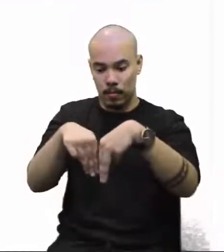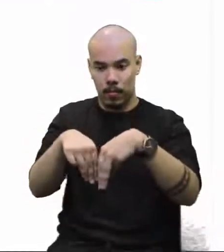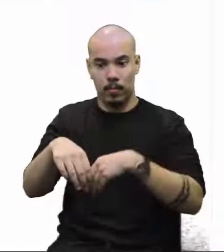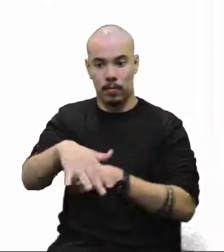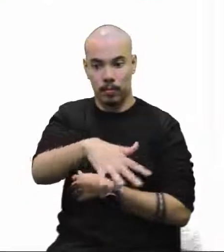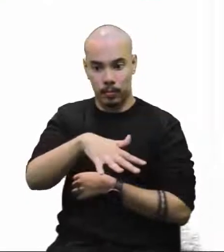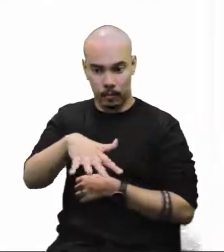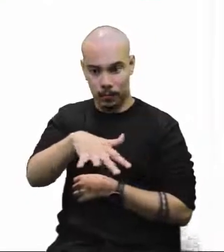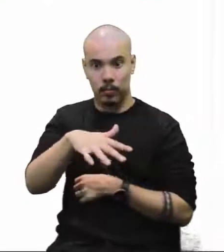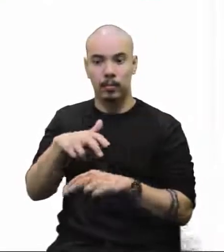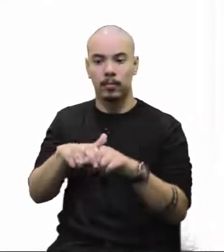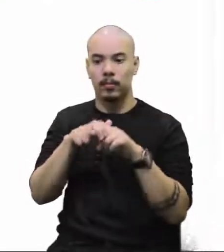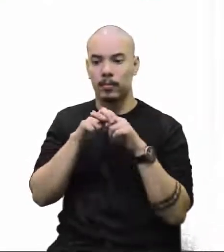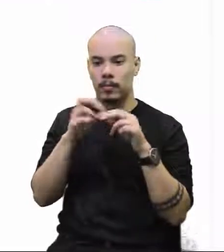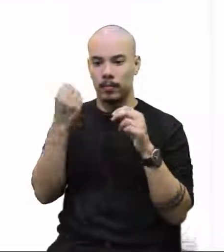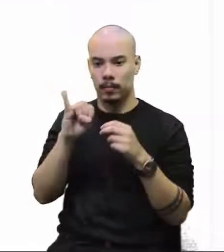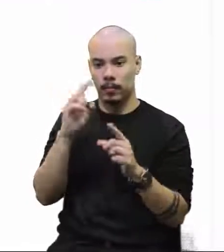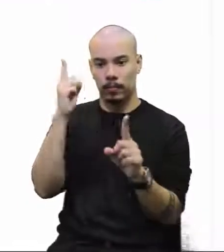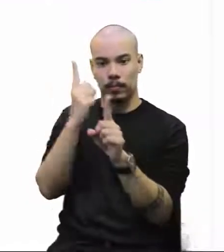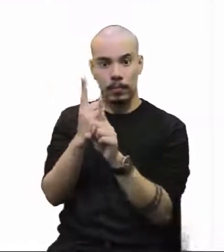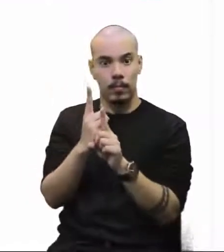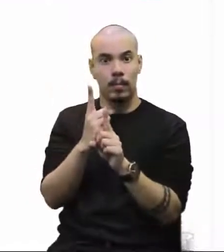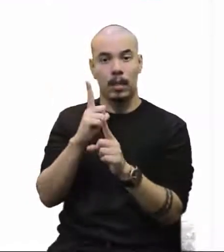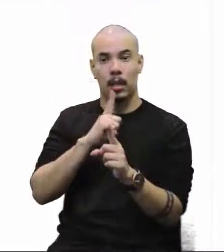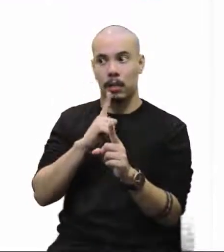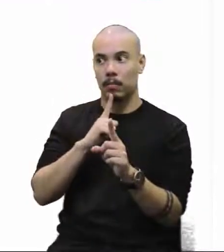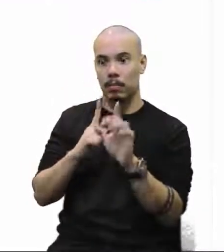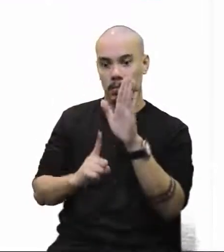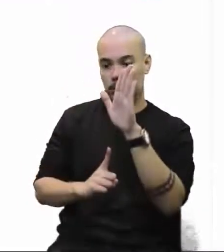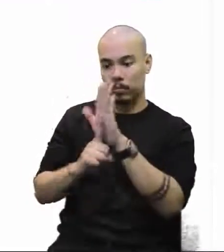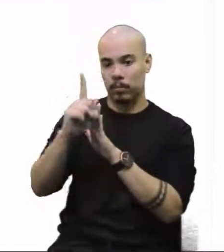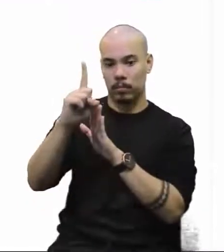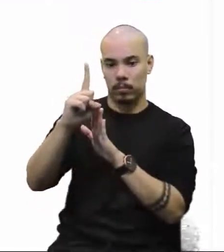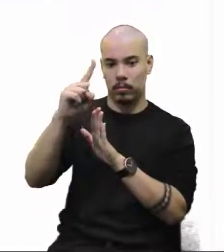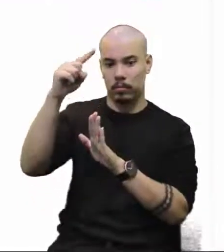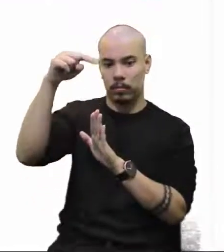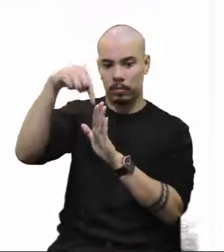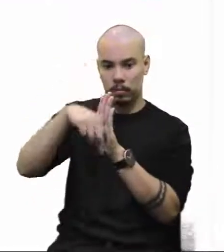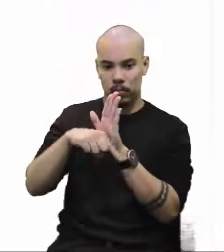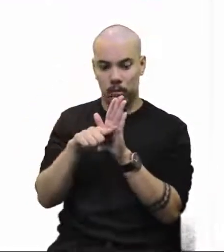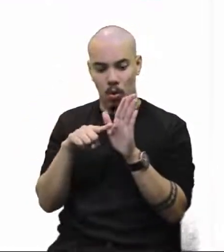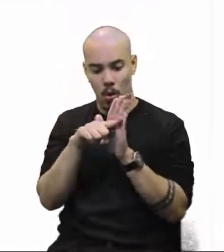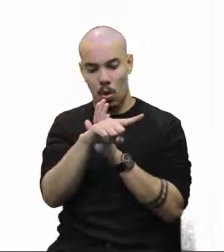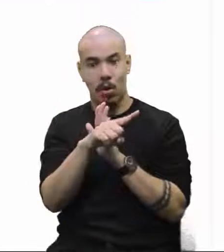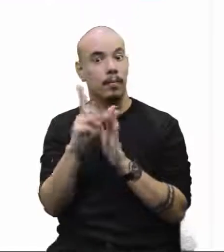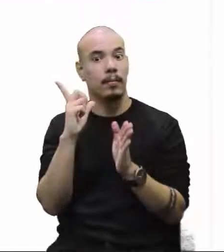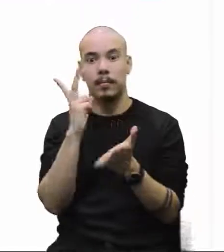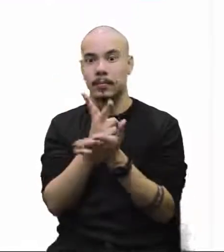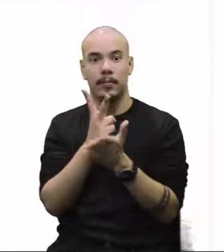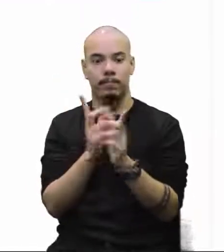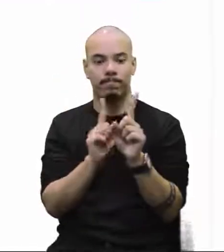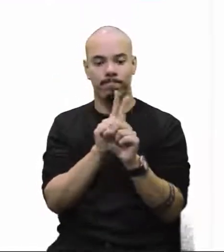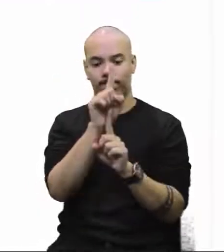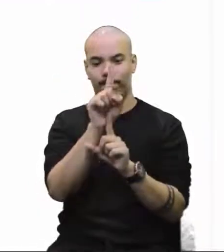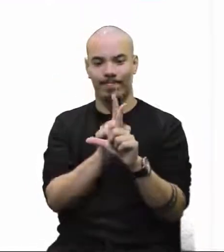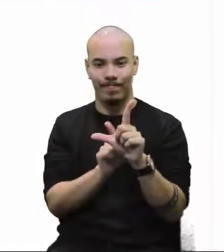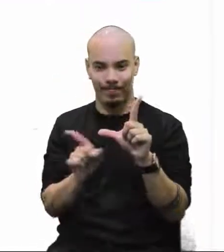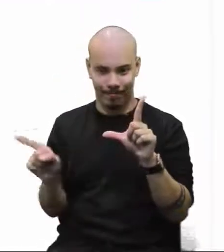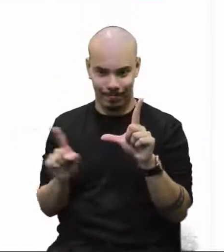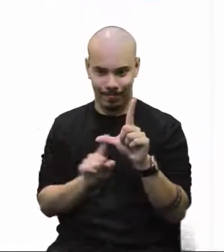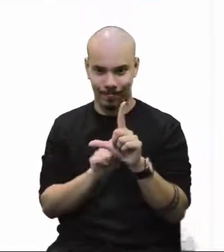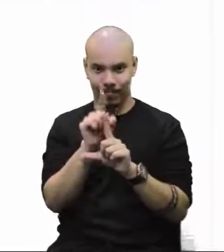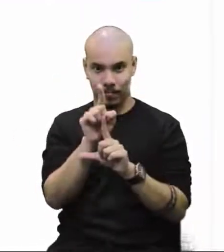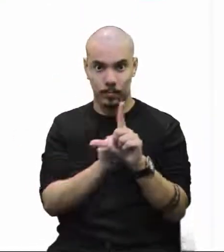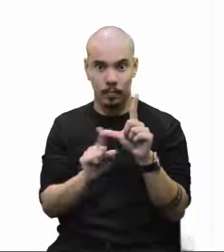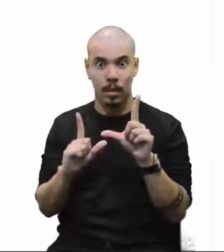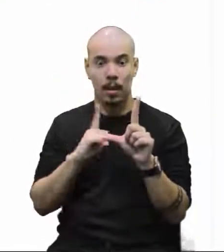magnético. Então, olha aqui, campo magnético apontando para cima e a corrente apontando para cá, ó. Então, aí eu vou ter um plano na direção